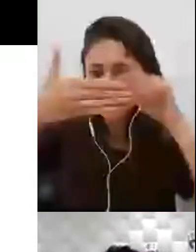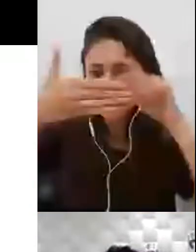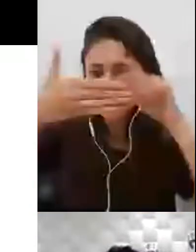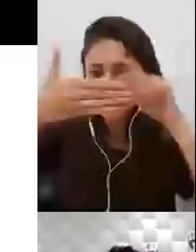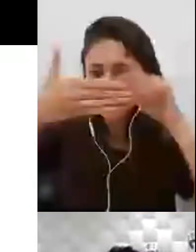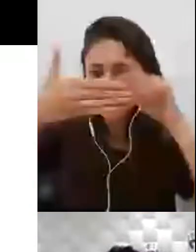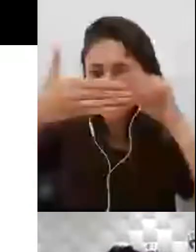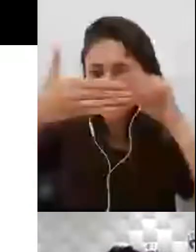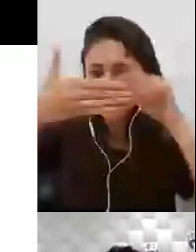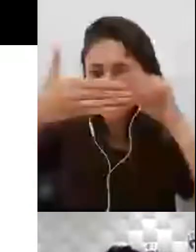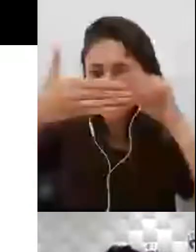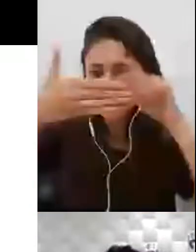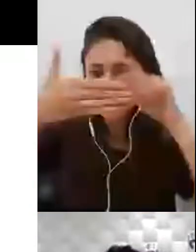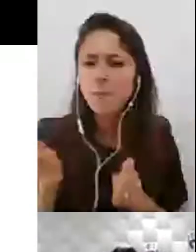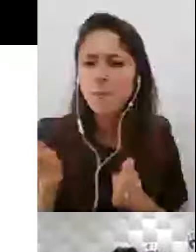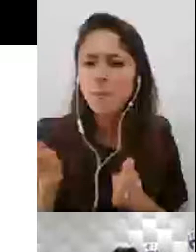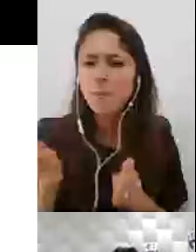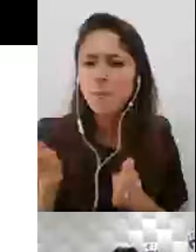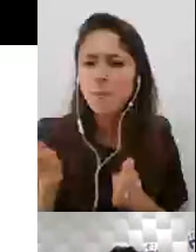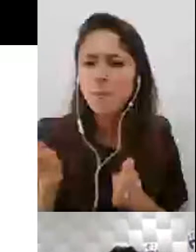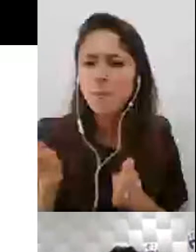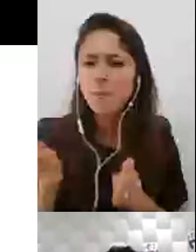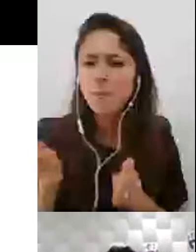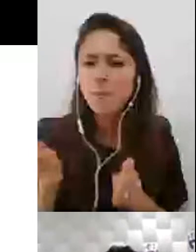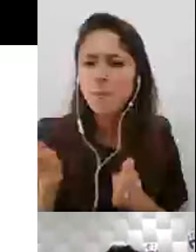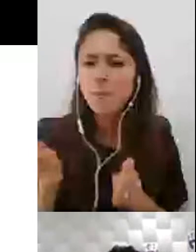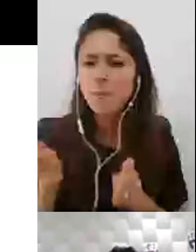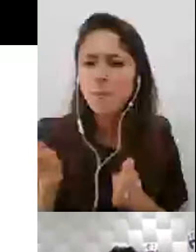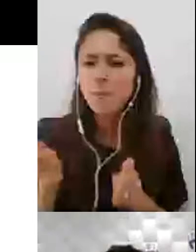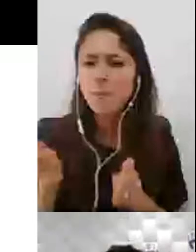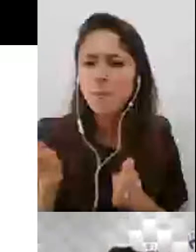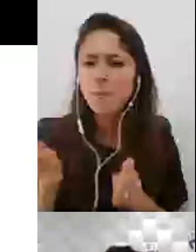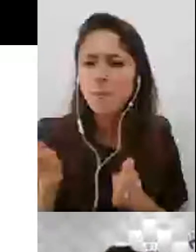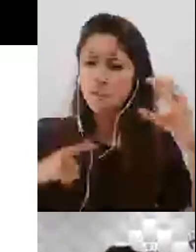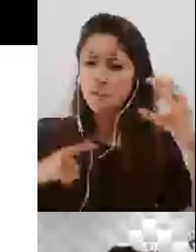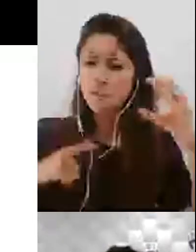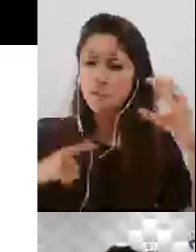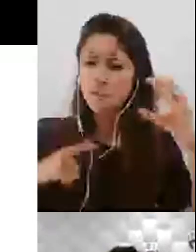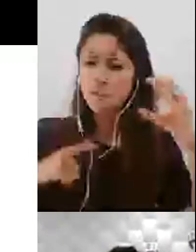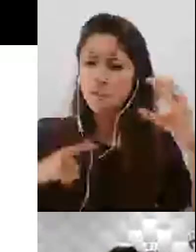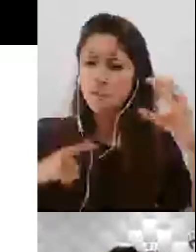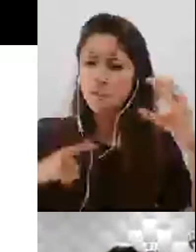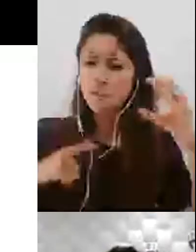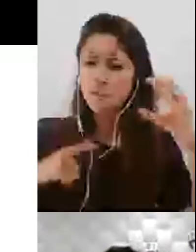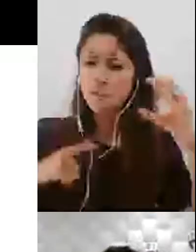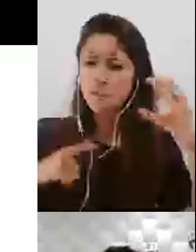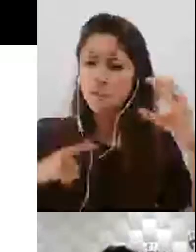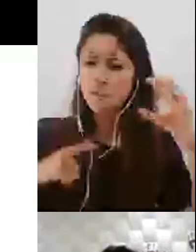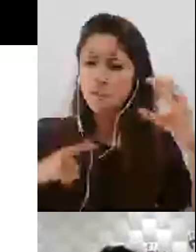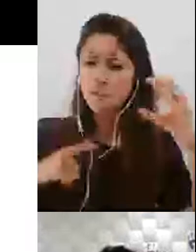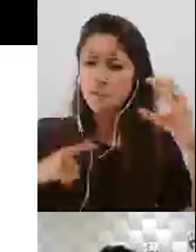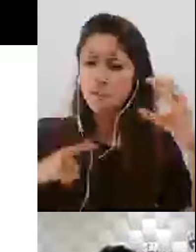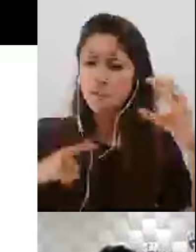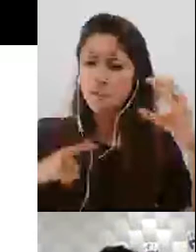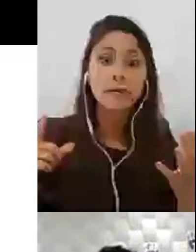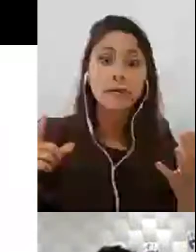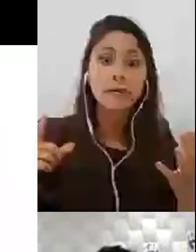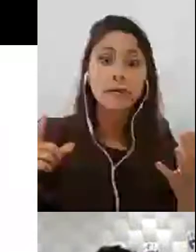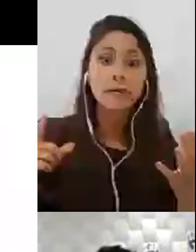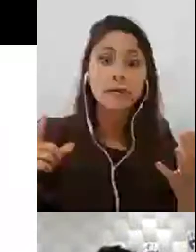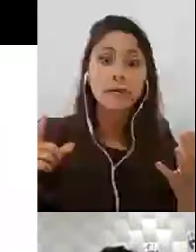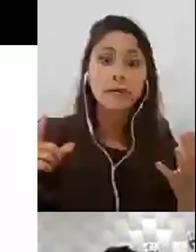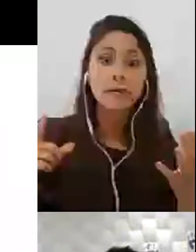parte de segurança, a parte de informações, eu conseguir agilizar de forma bem robusta e